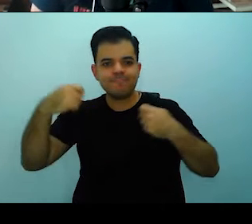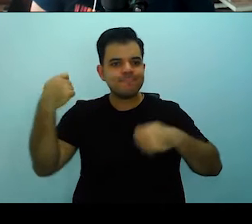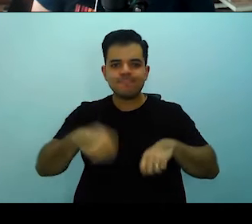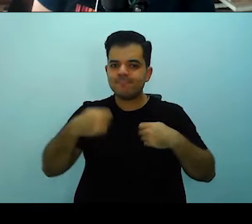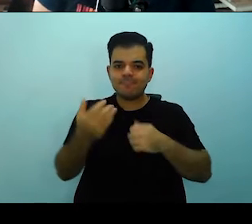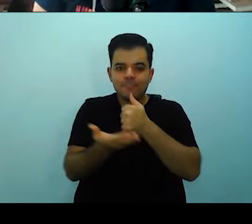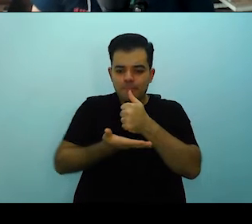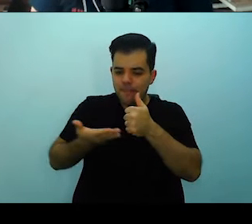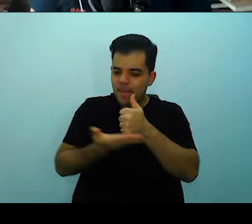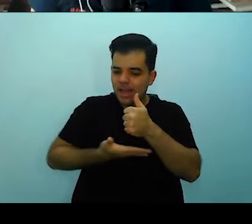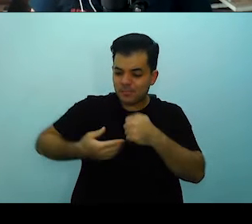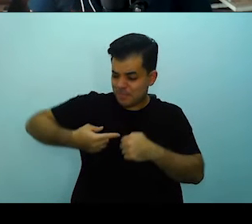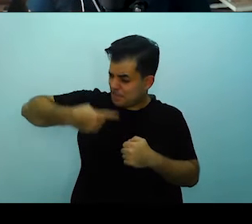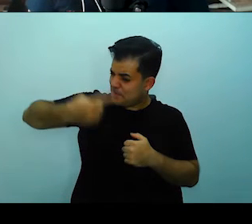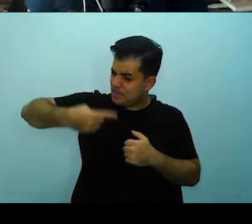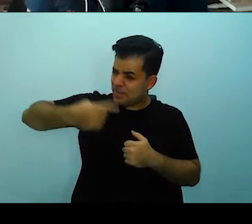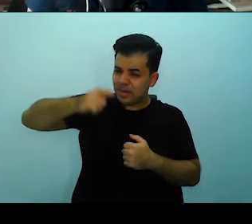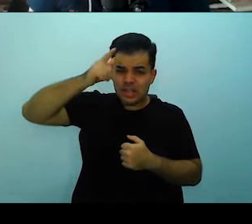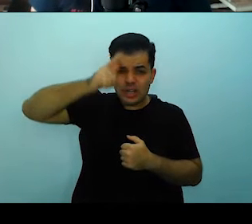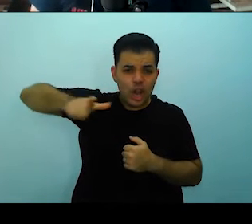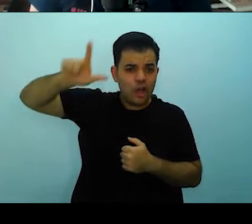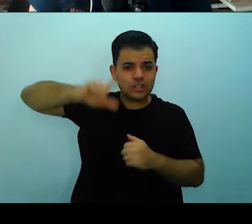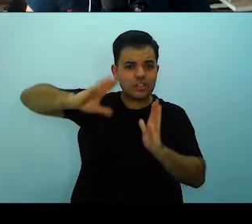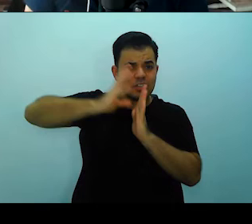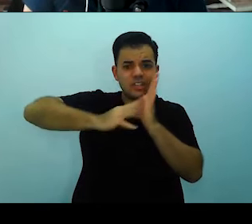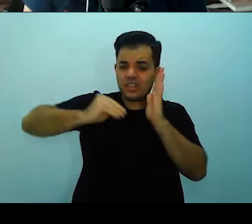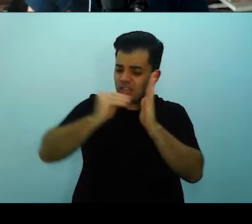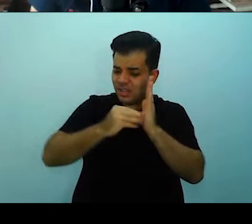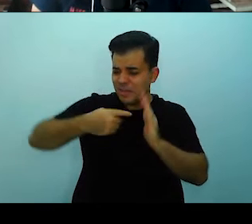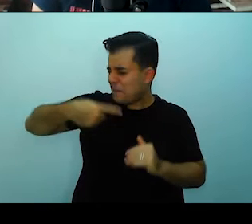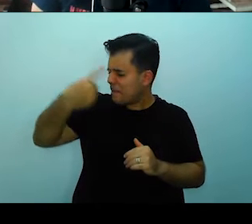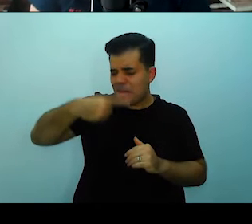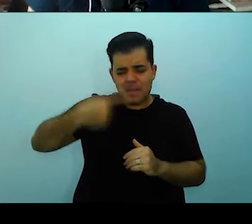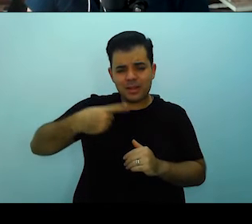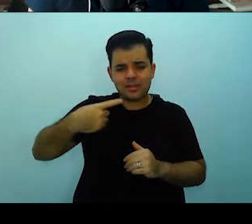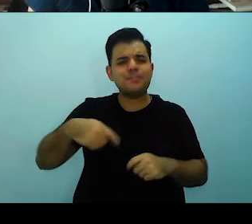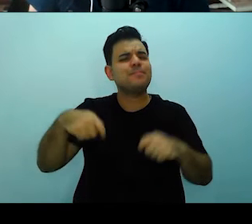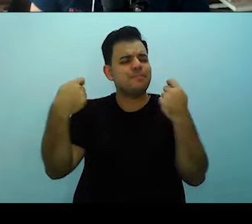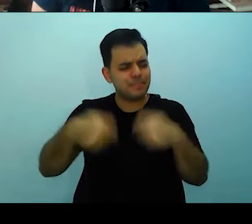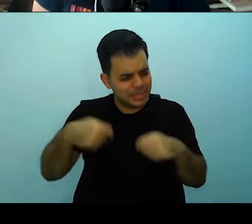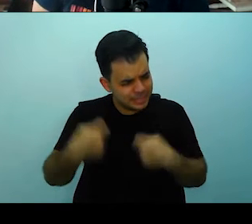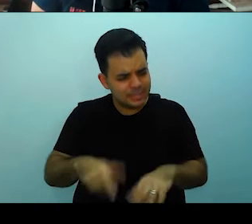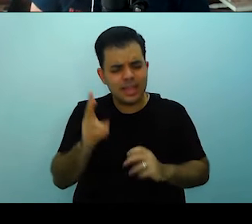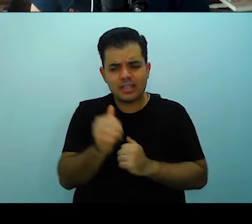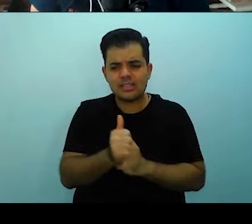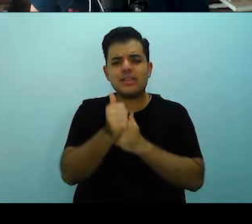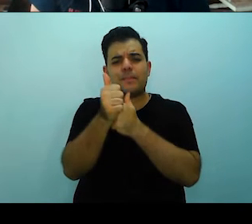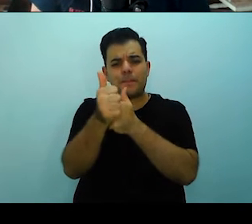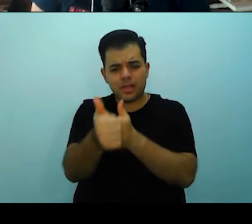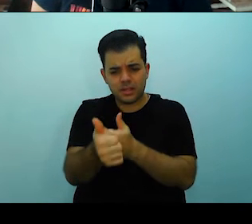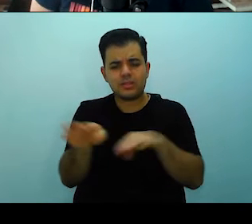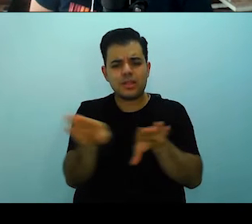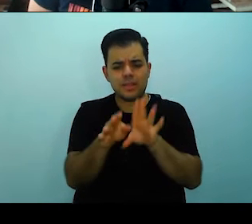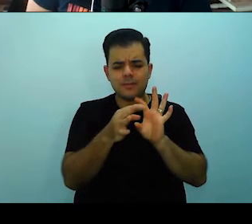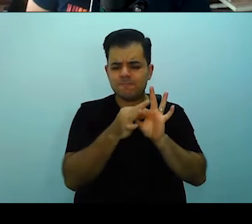consolidada, a sua propensão à obsolescência ela é muito grande. Então, a gente precisa falar da semântica, precisa falar da